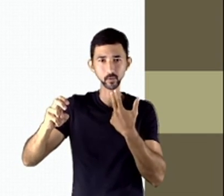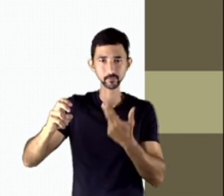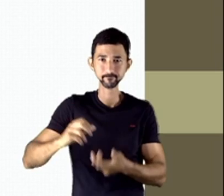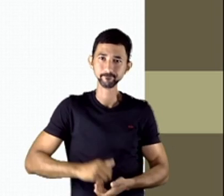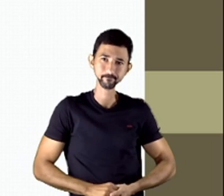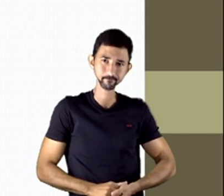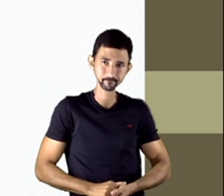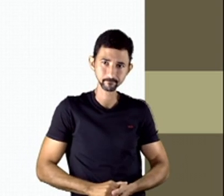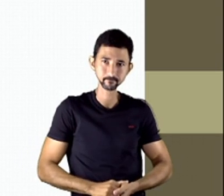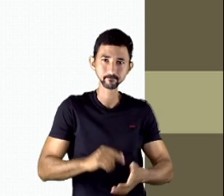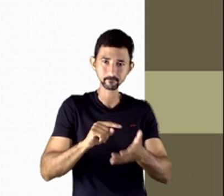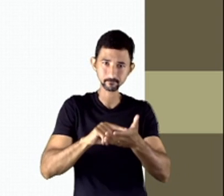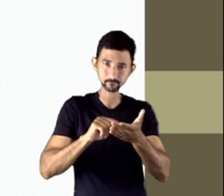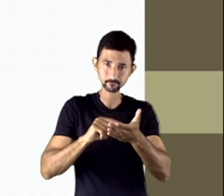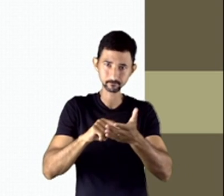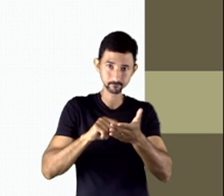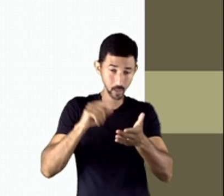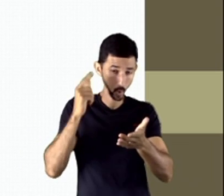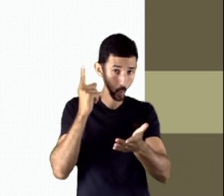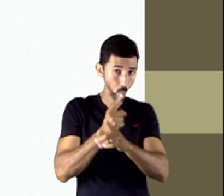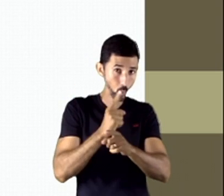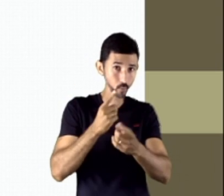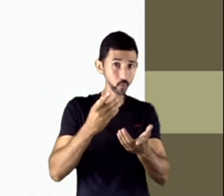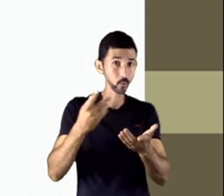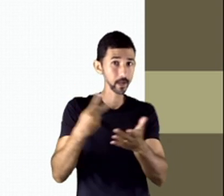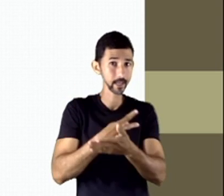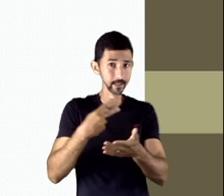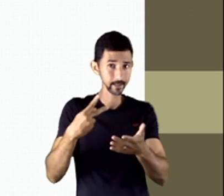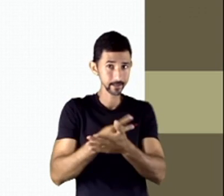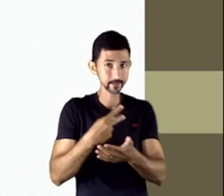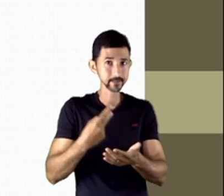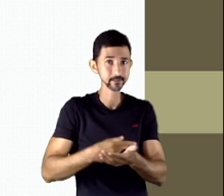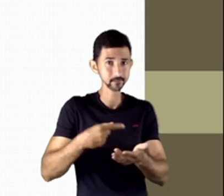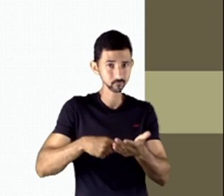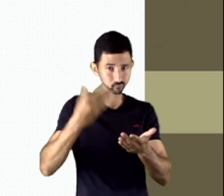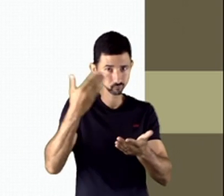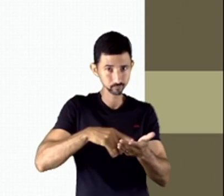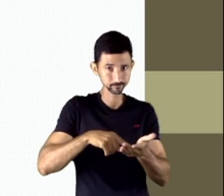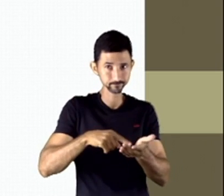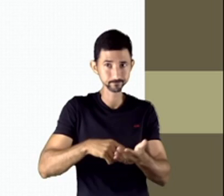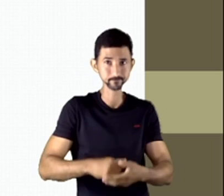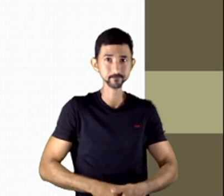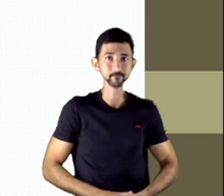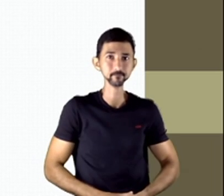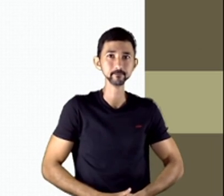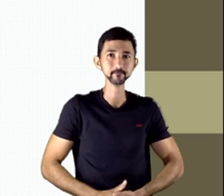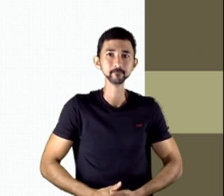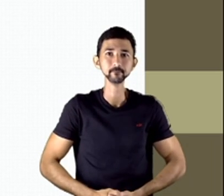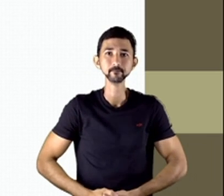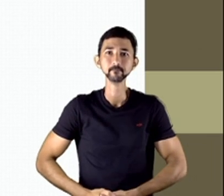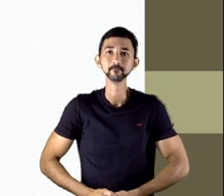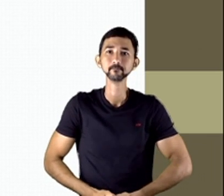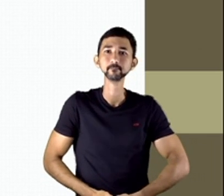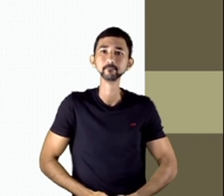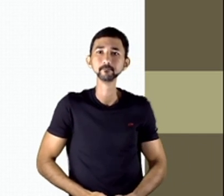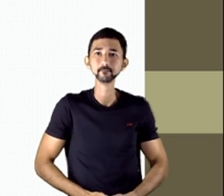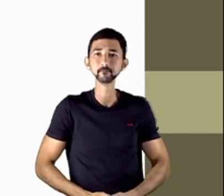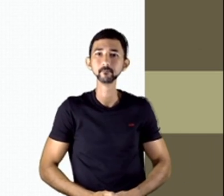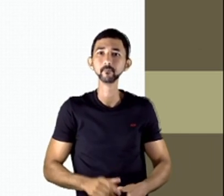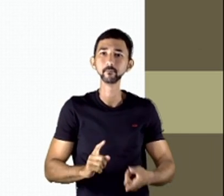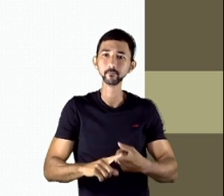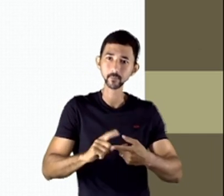Então, a tecnologia aí já identificou um erro lá no registro do João, tá? E ainda tem o